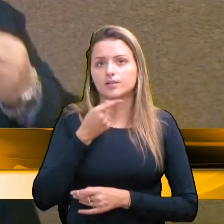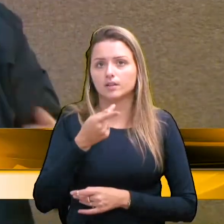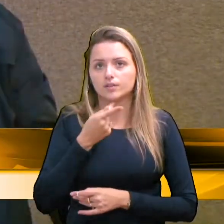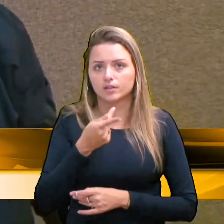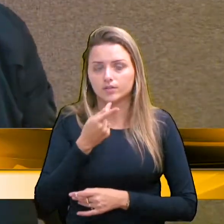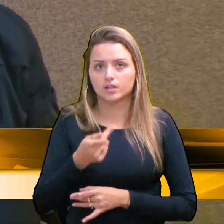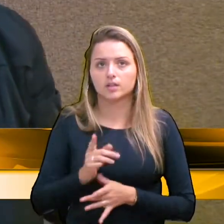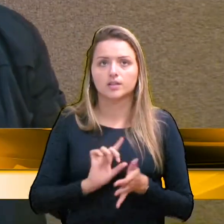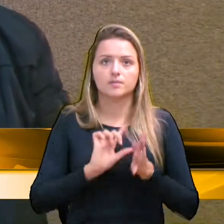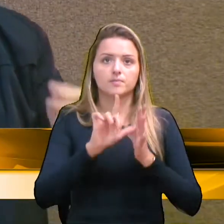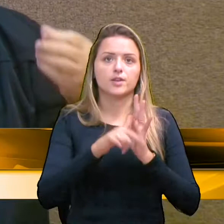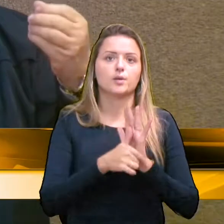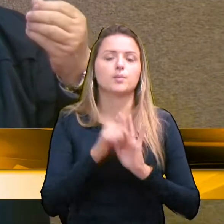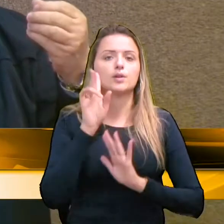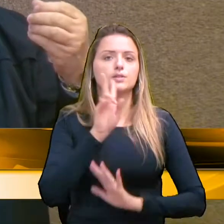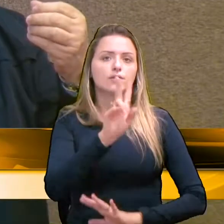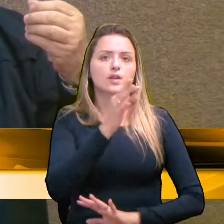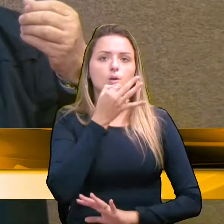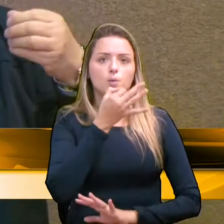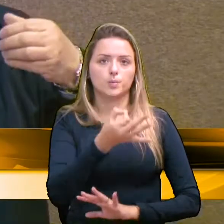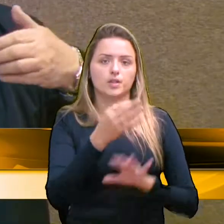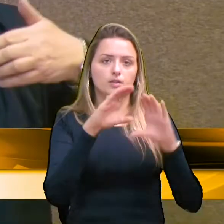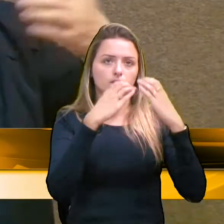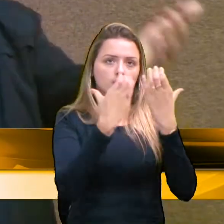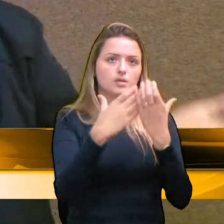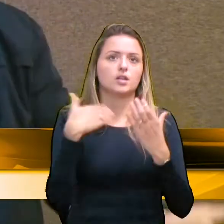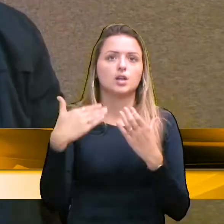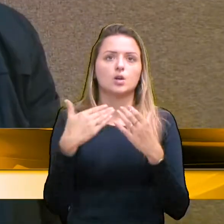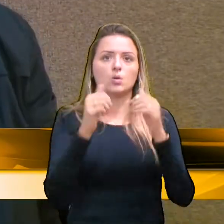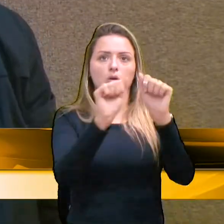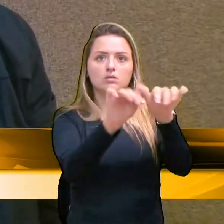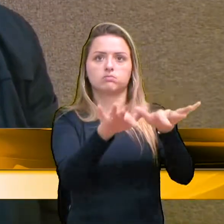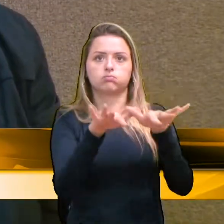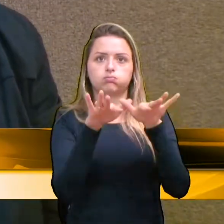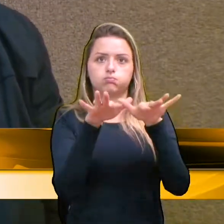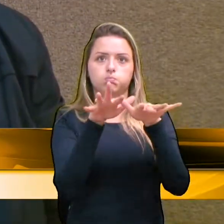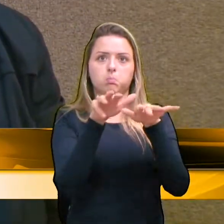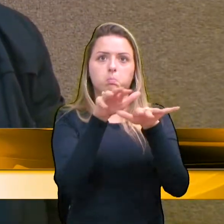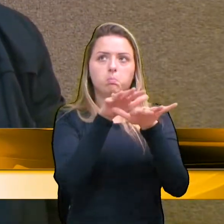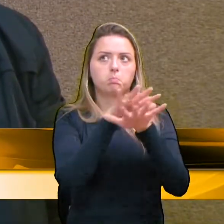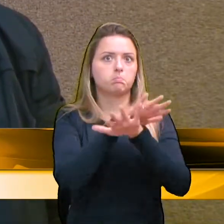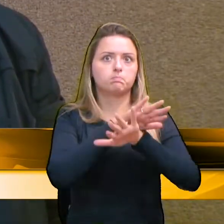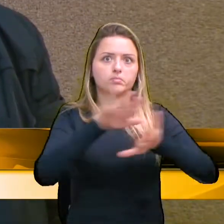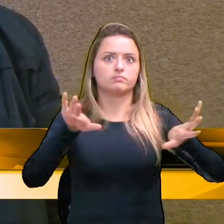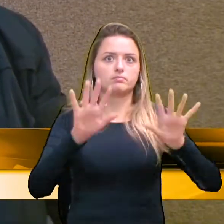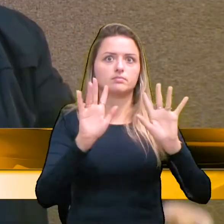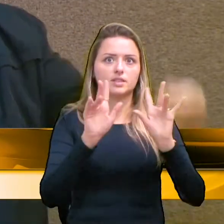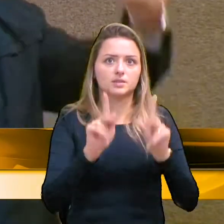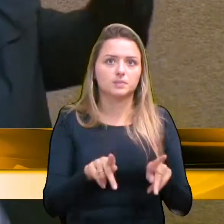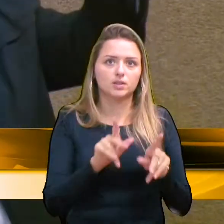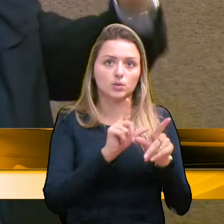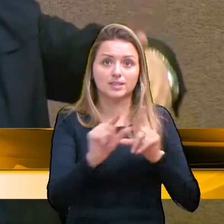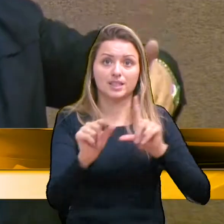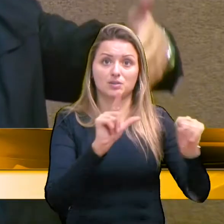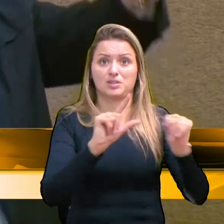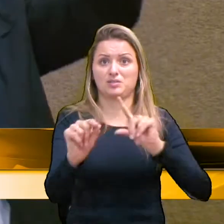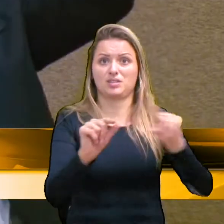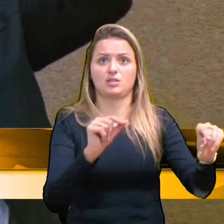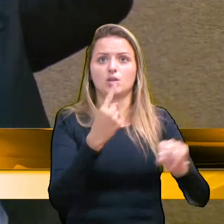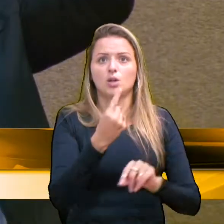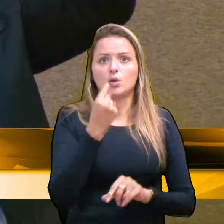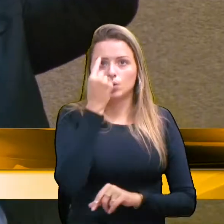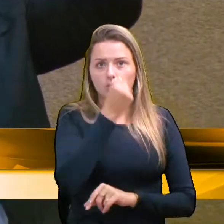Depois foram ver a comunidade quando o auditório já estava se esvaziando, né? Foi quase 1h30